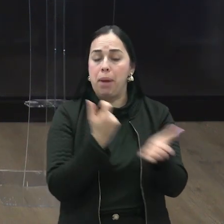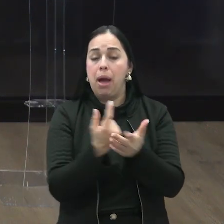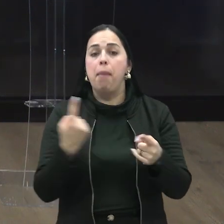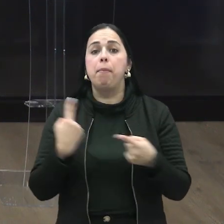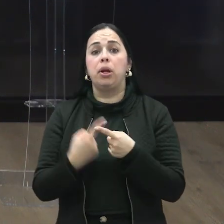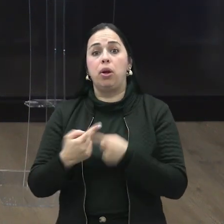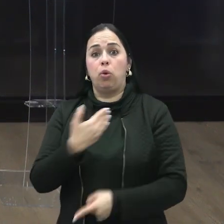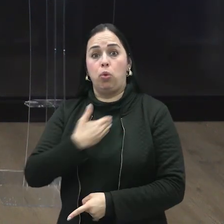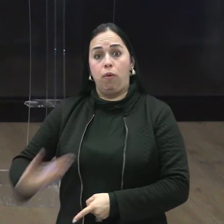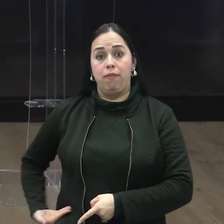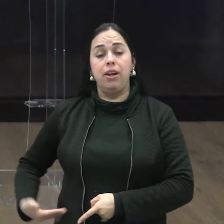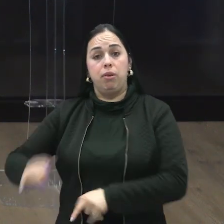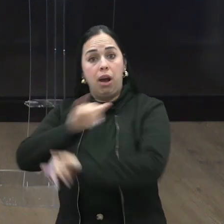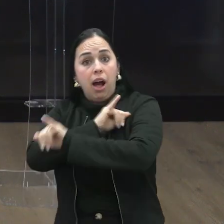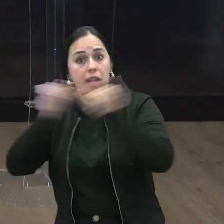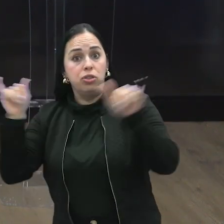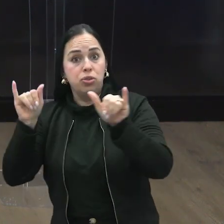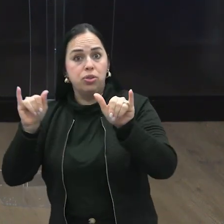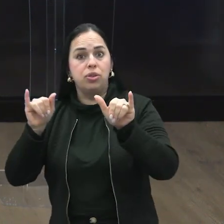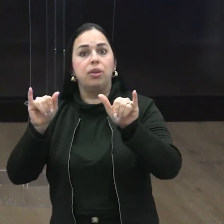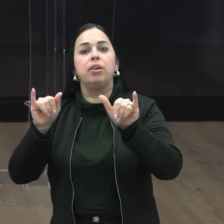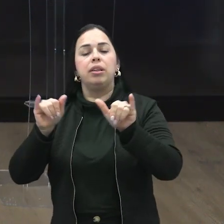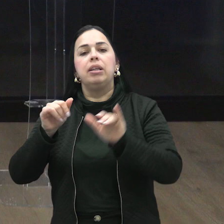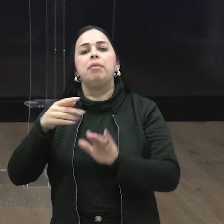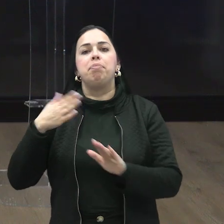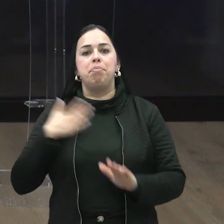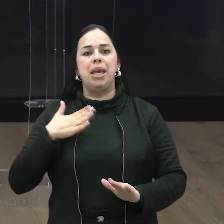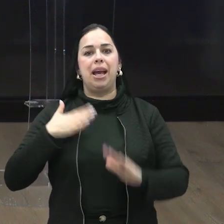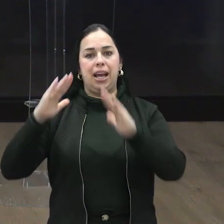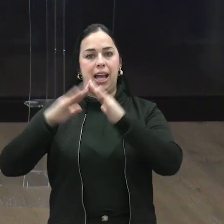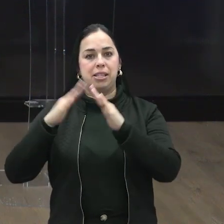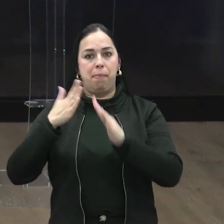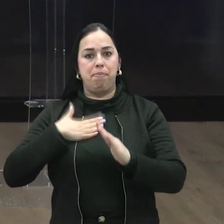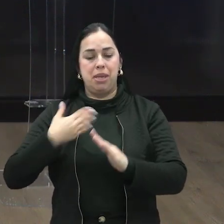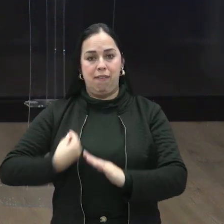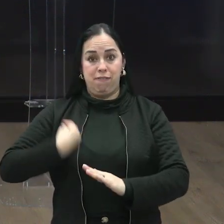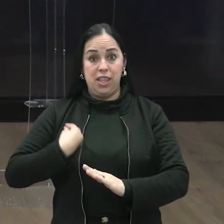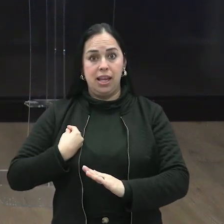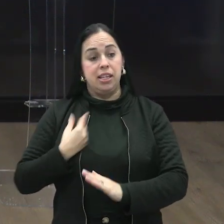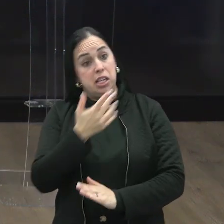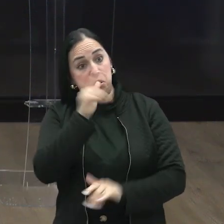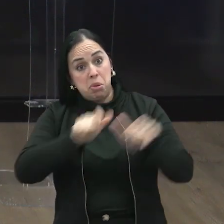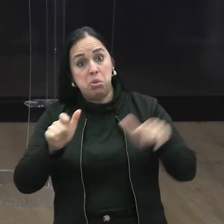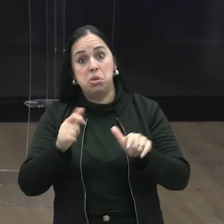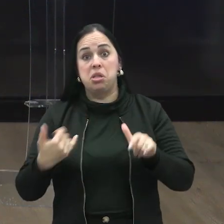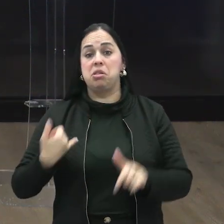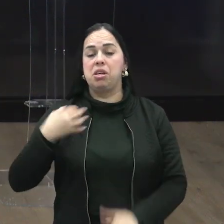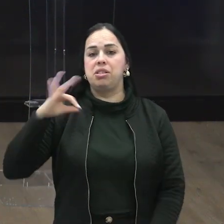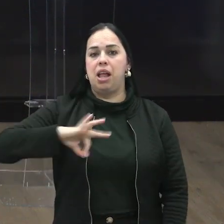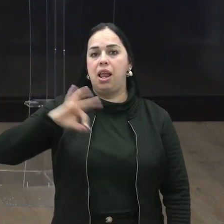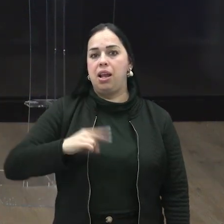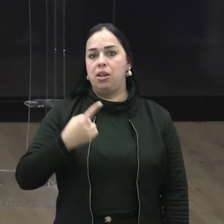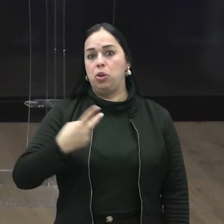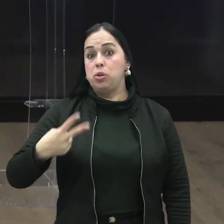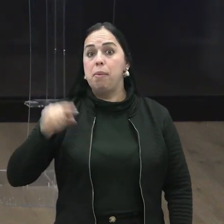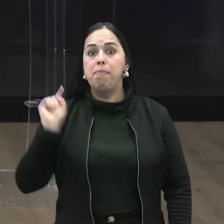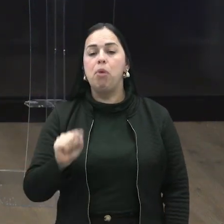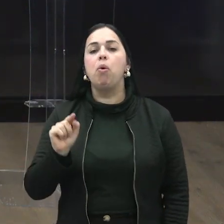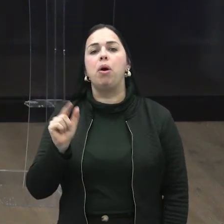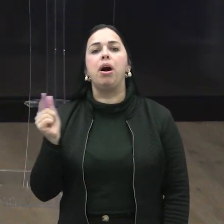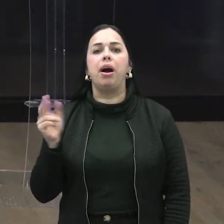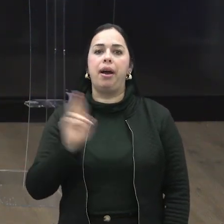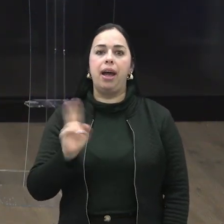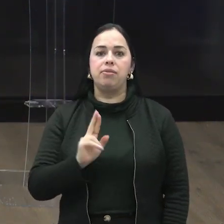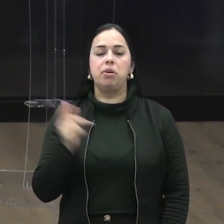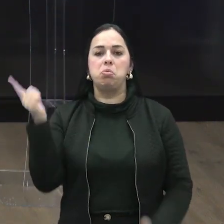4 do Plano Minha Casa Minha Vida, que atende famílias com renda de até R$12 mil. E durante a 30ª sessão do